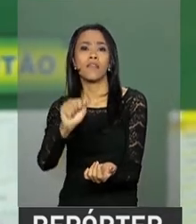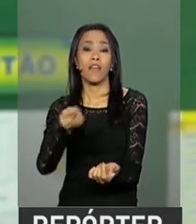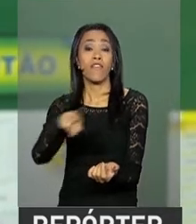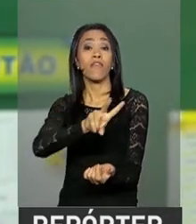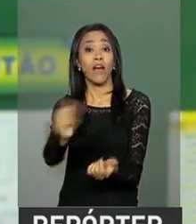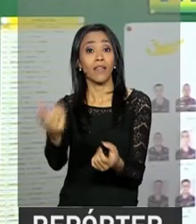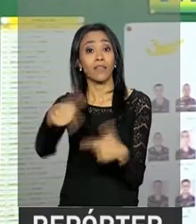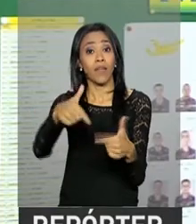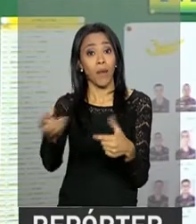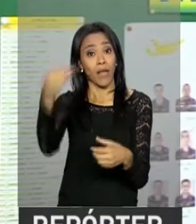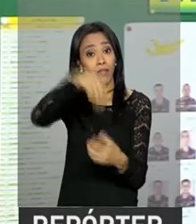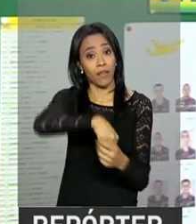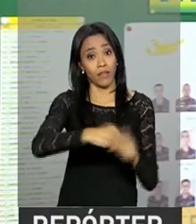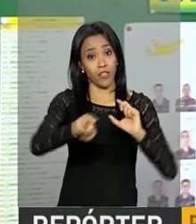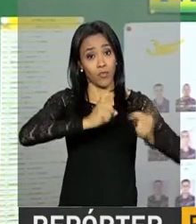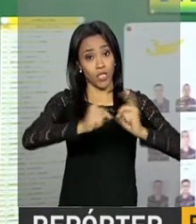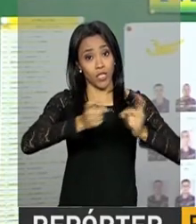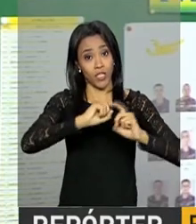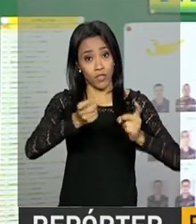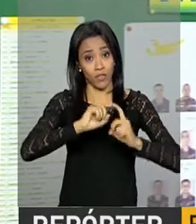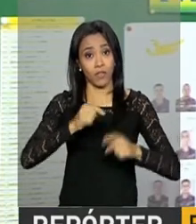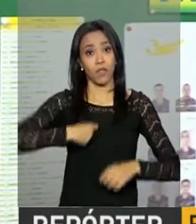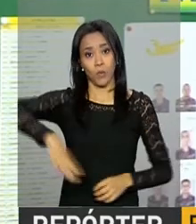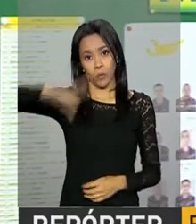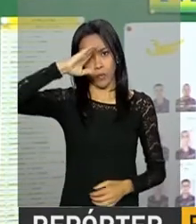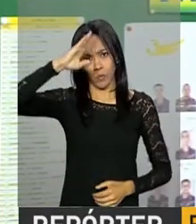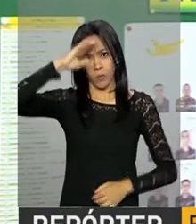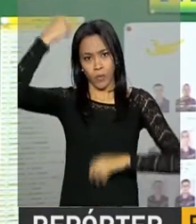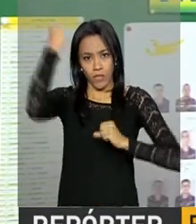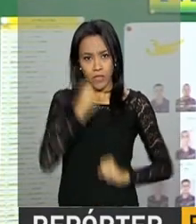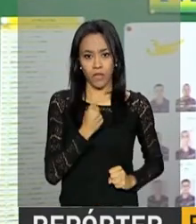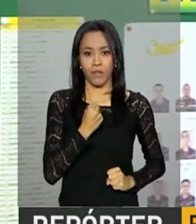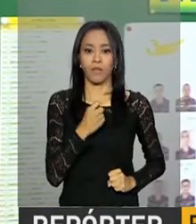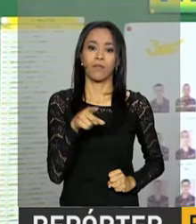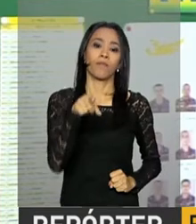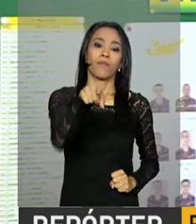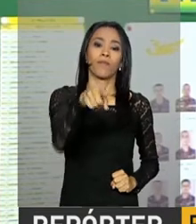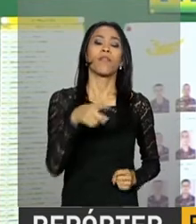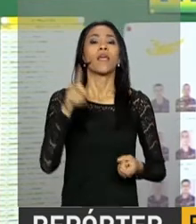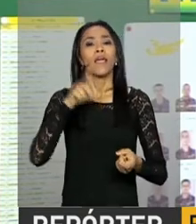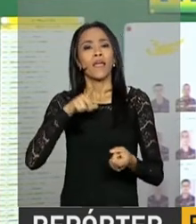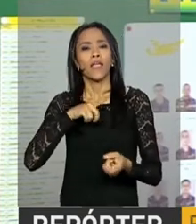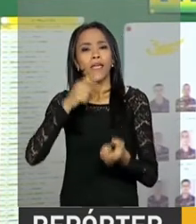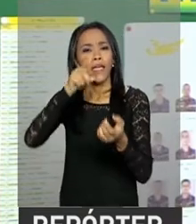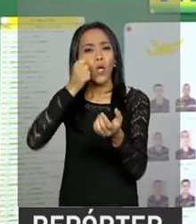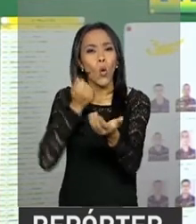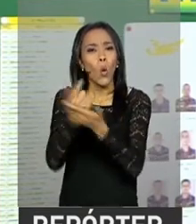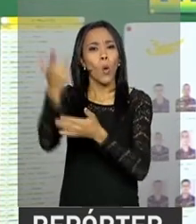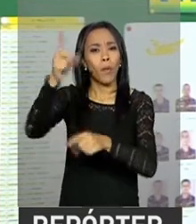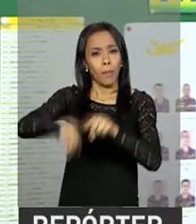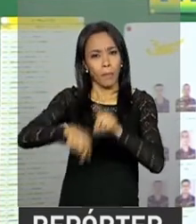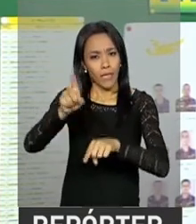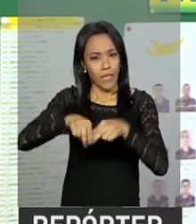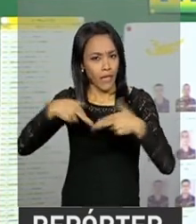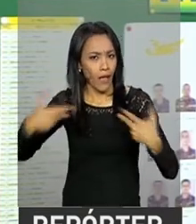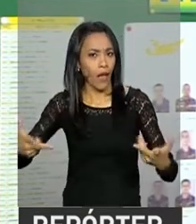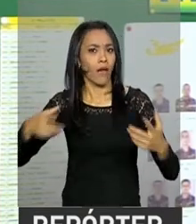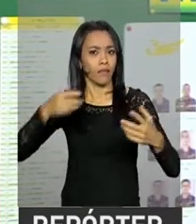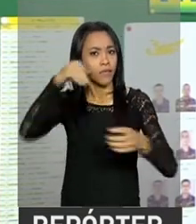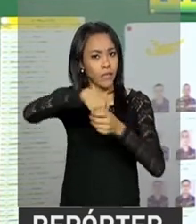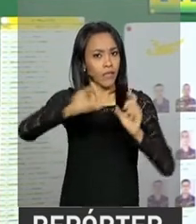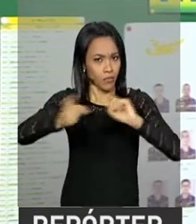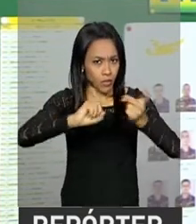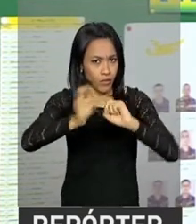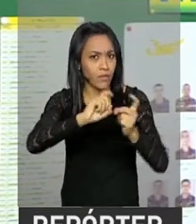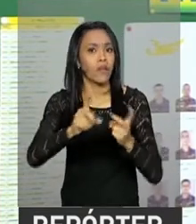administrativa do Exército. Com o setor de aquisições, licitações e contratos, que é a SAL, que é a parte que faz as compras dos materiais que vão ser utilizados dentro de